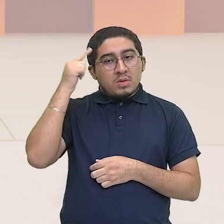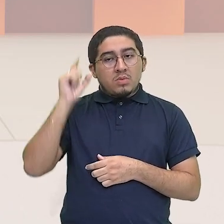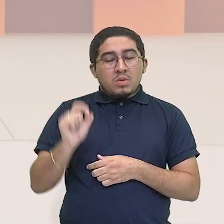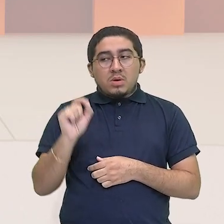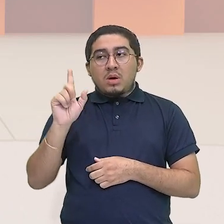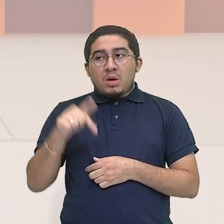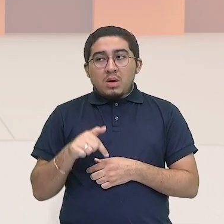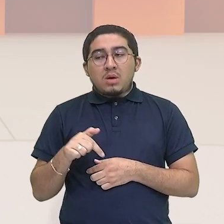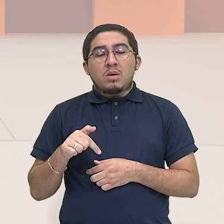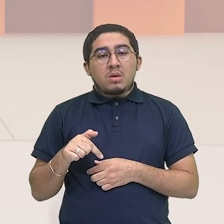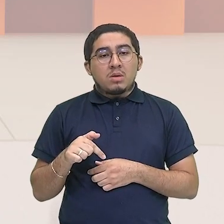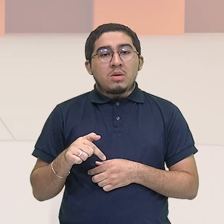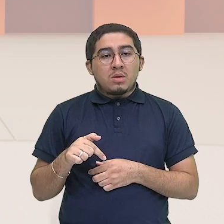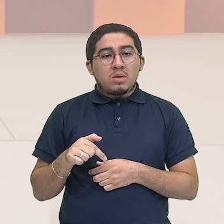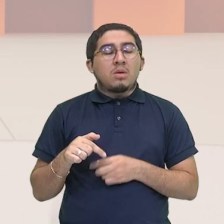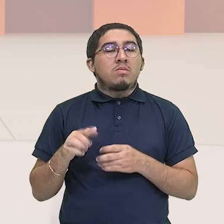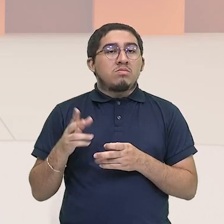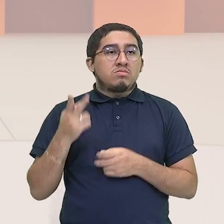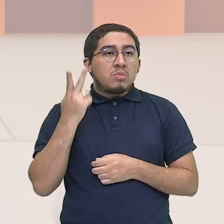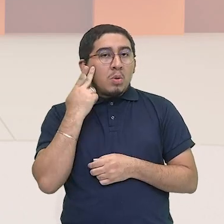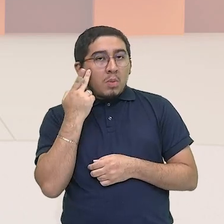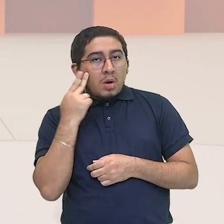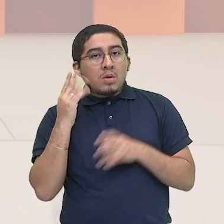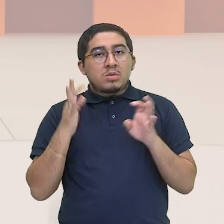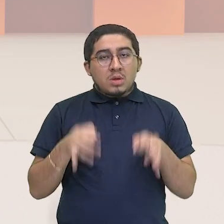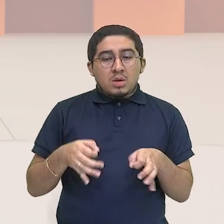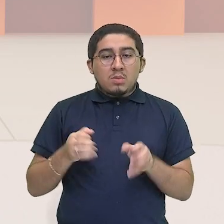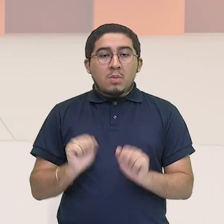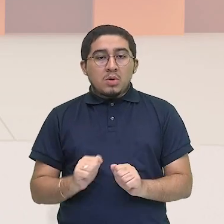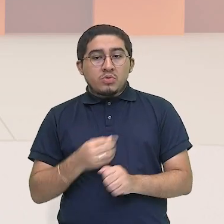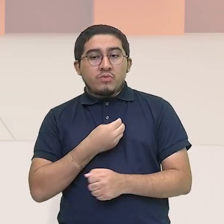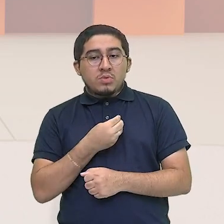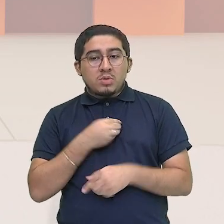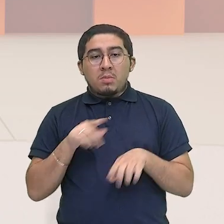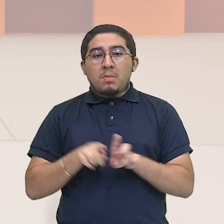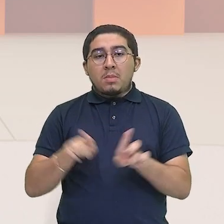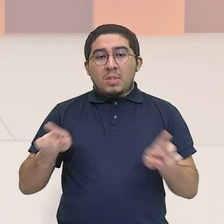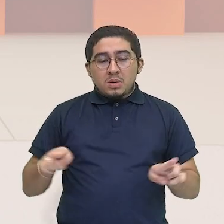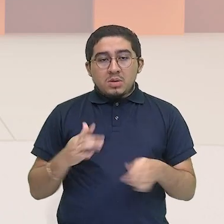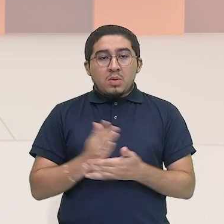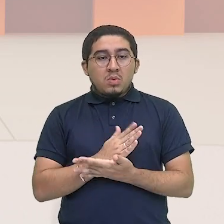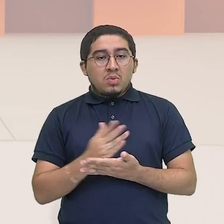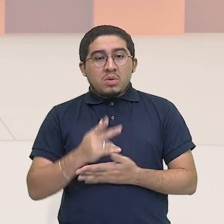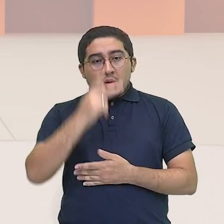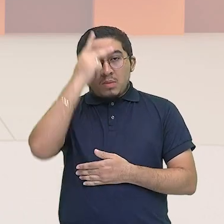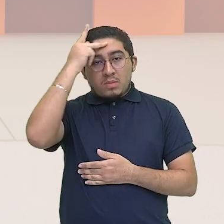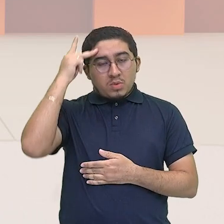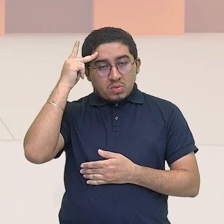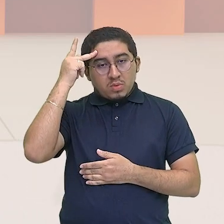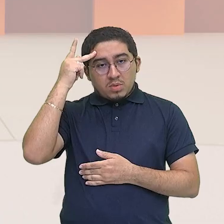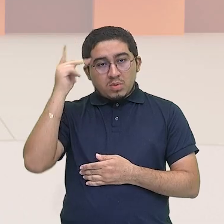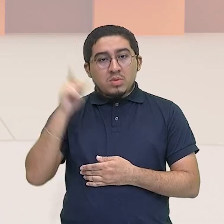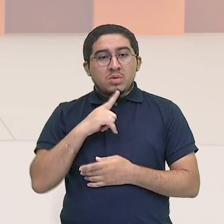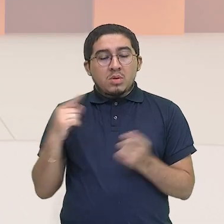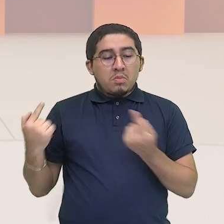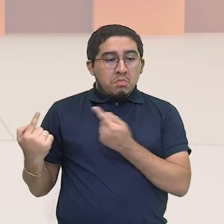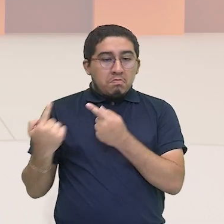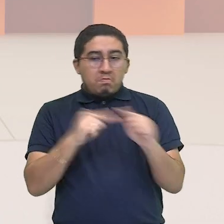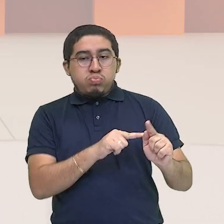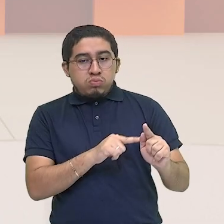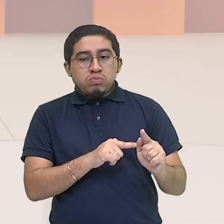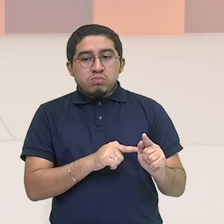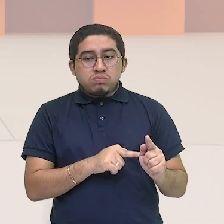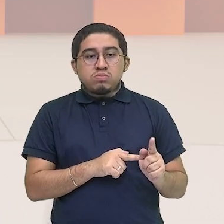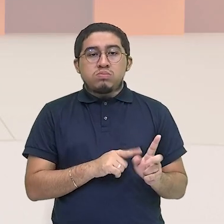são valores tranquilos, que ele pode viver, que muitas vezes, quando a pessoa se rebela, tem